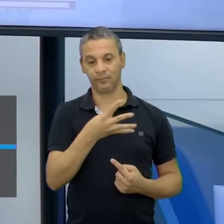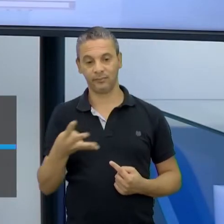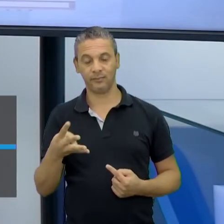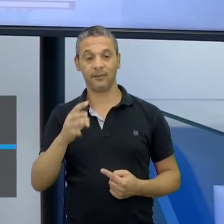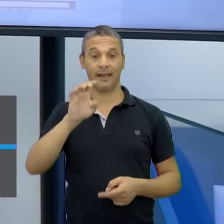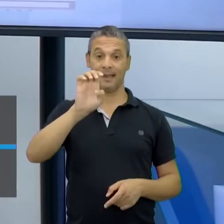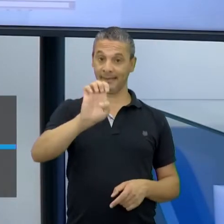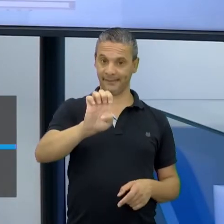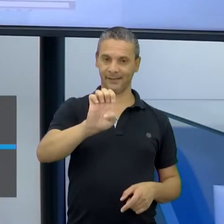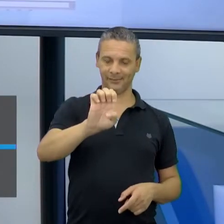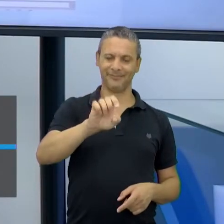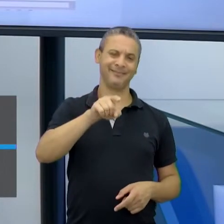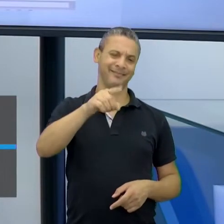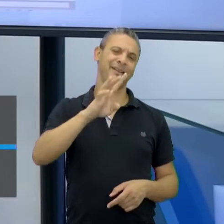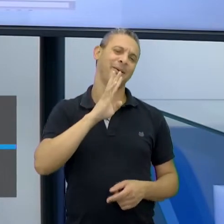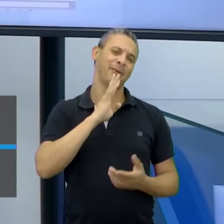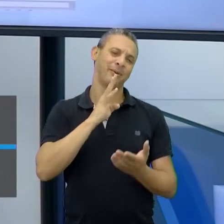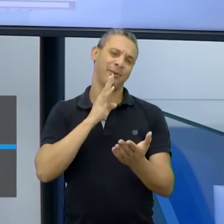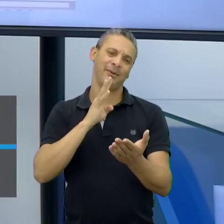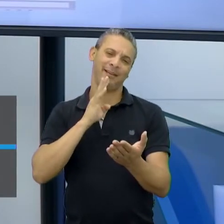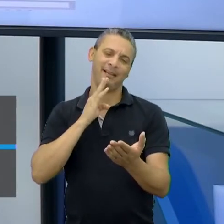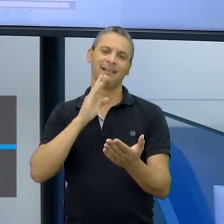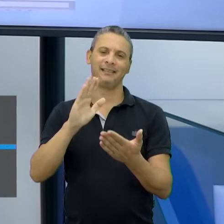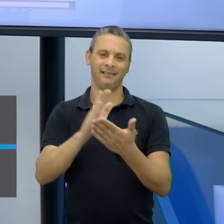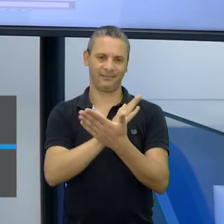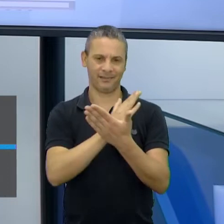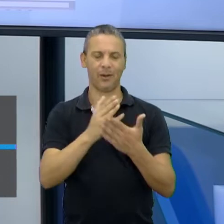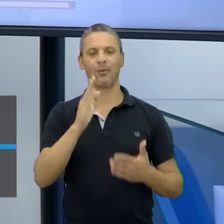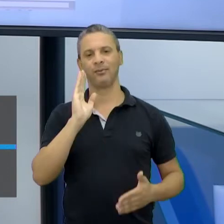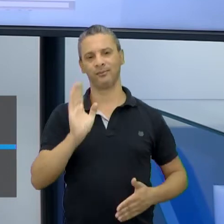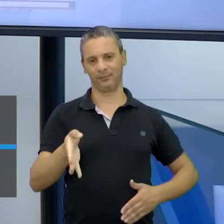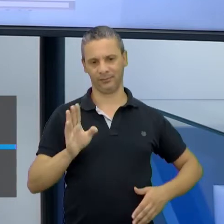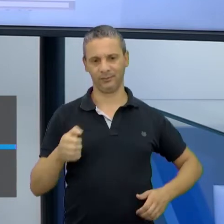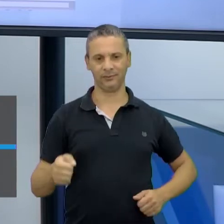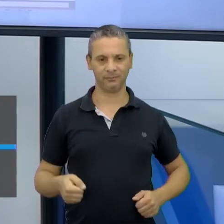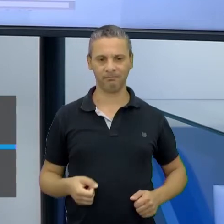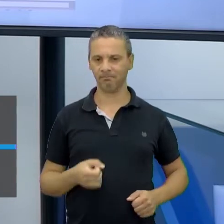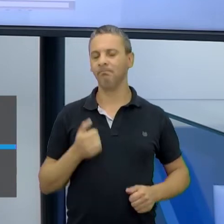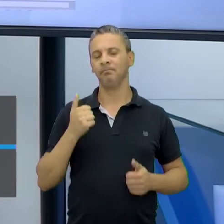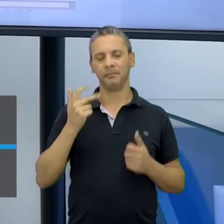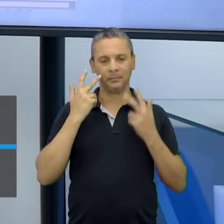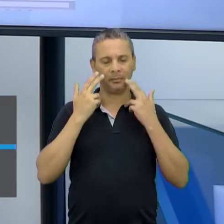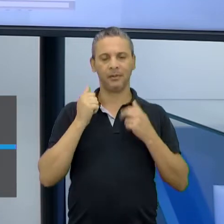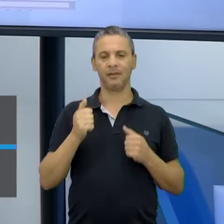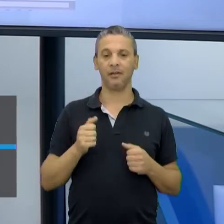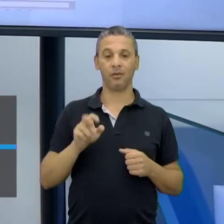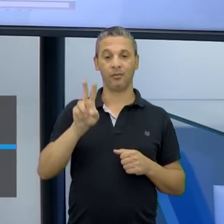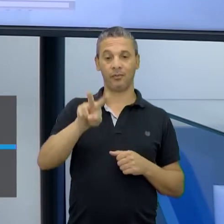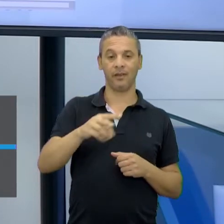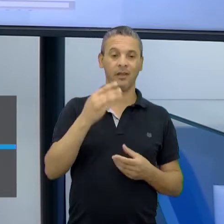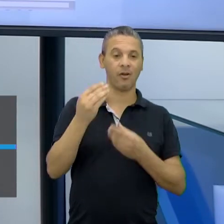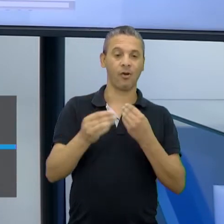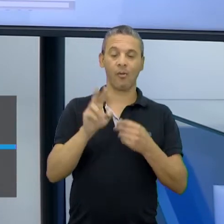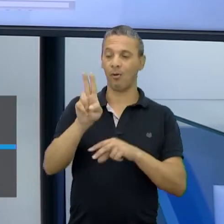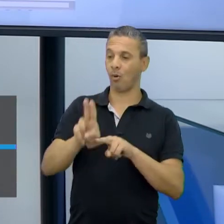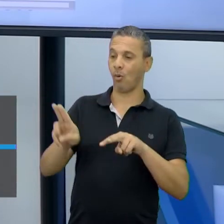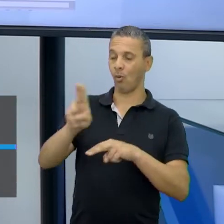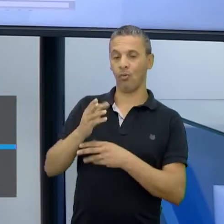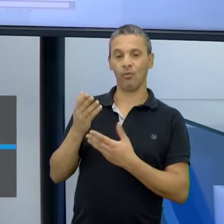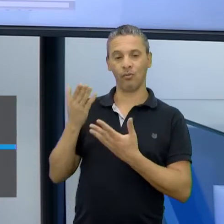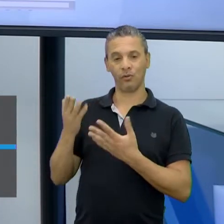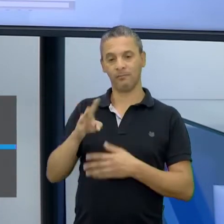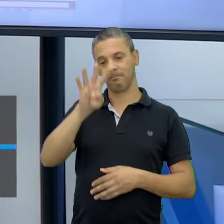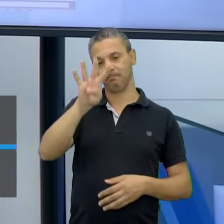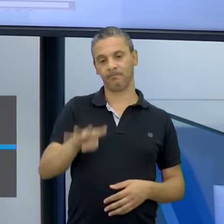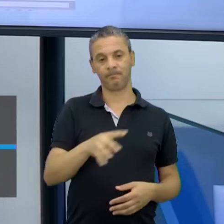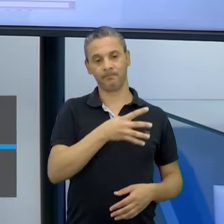devem ter até visto, muitos de vocês também não devem ter visto, e está tudo bem. Nós vamos ver agora, juntos, como que nós